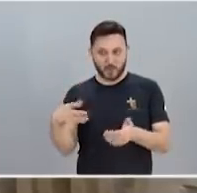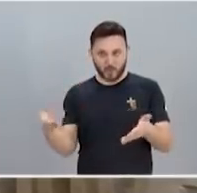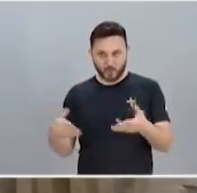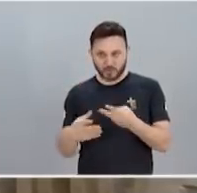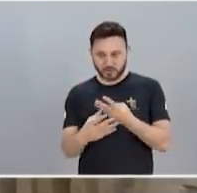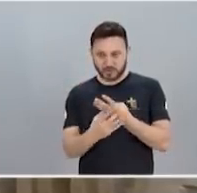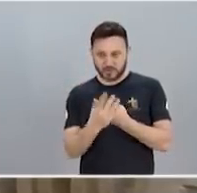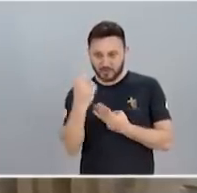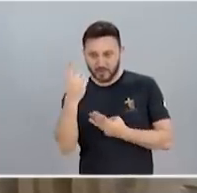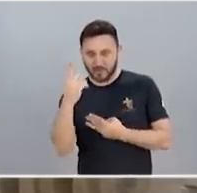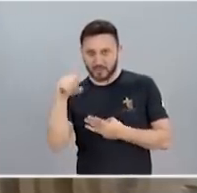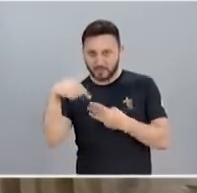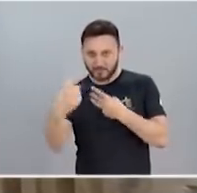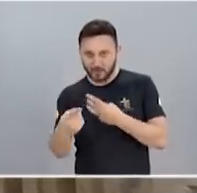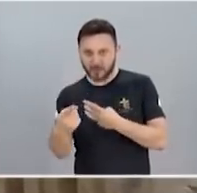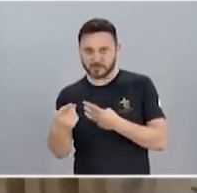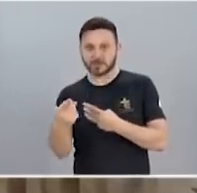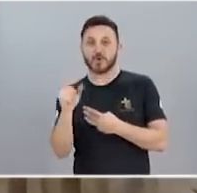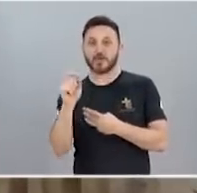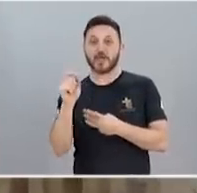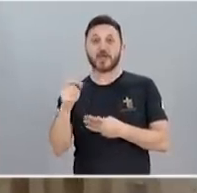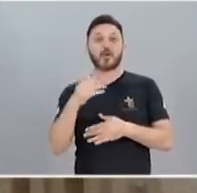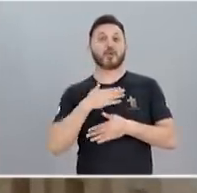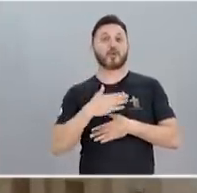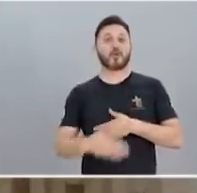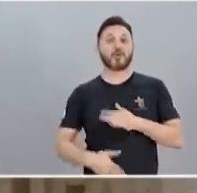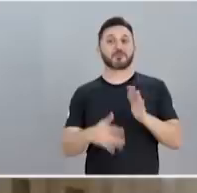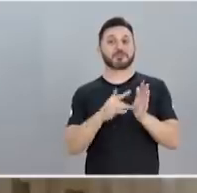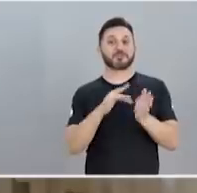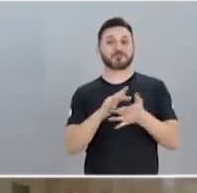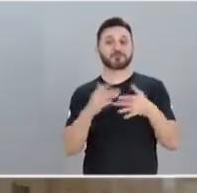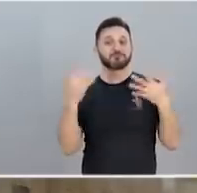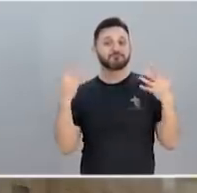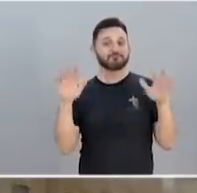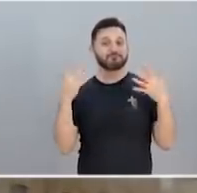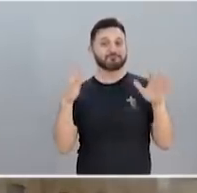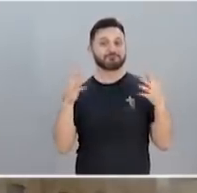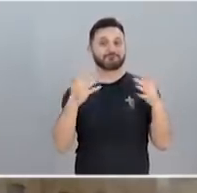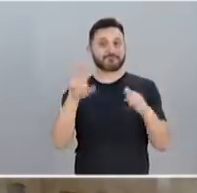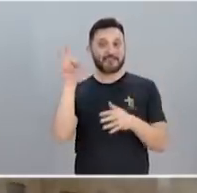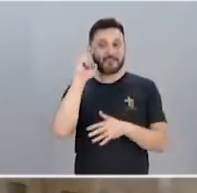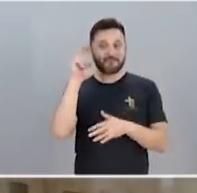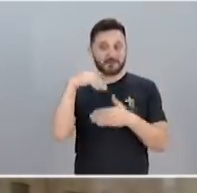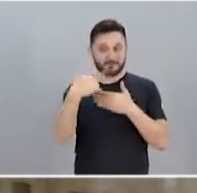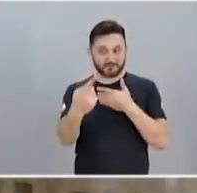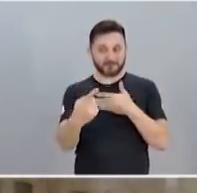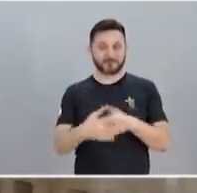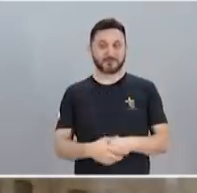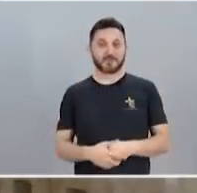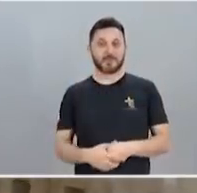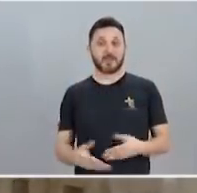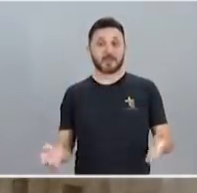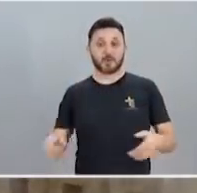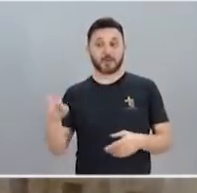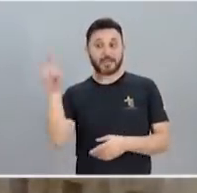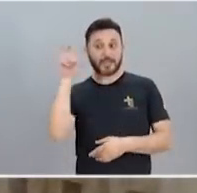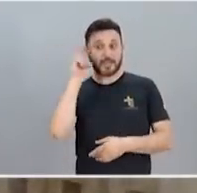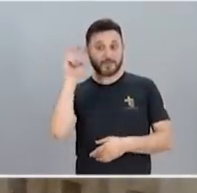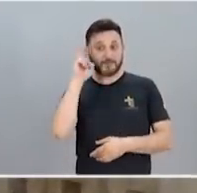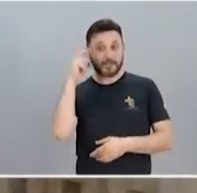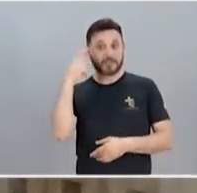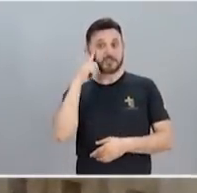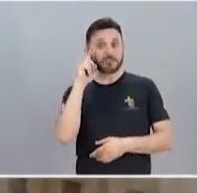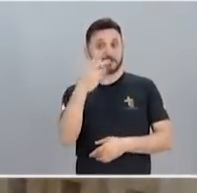Trindade, se celebrar Corpus Christi. Uma salva de palmas à solenidade de Corpus Christi. Nessa quinta, dia